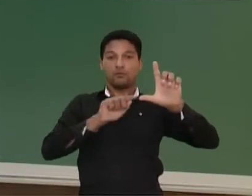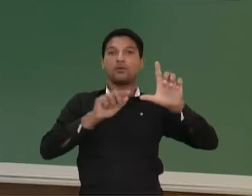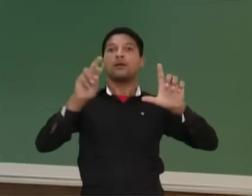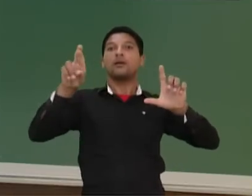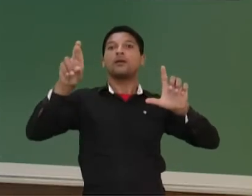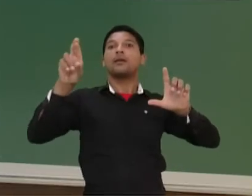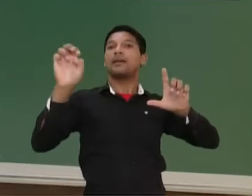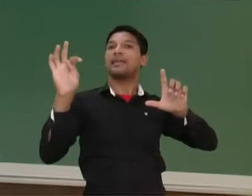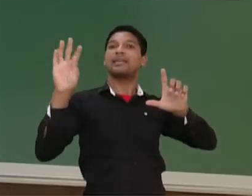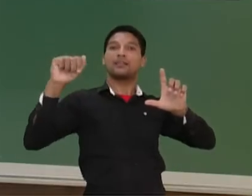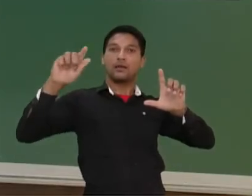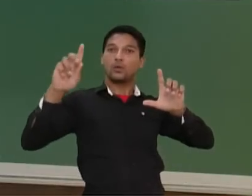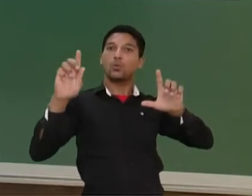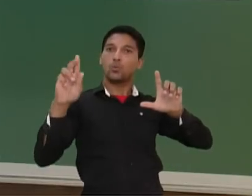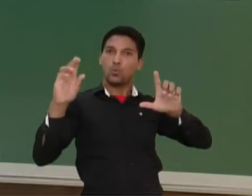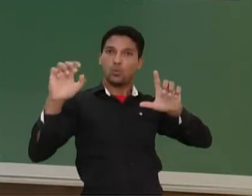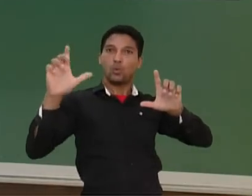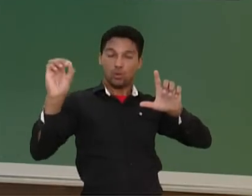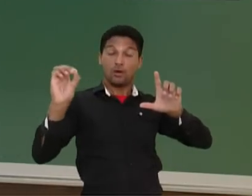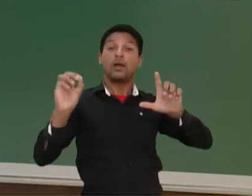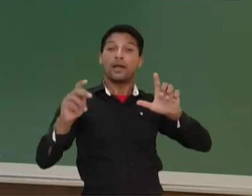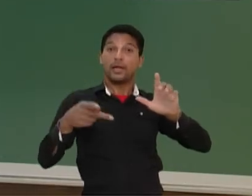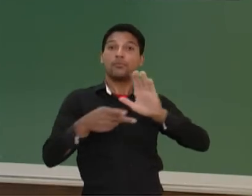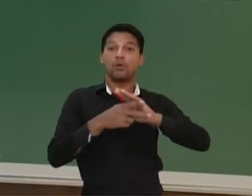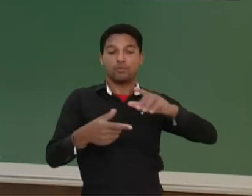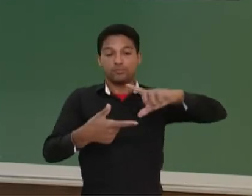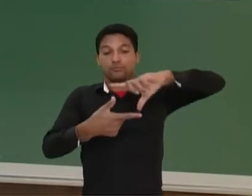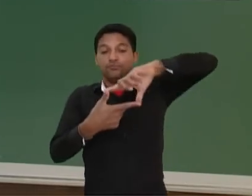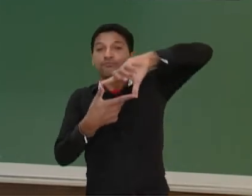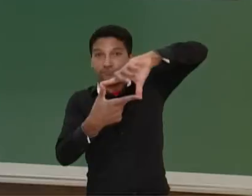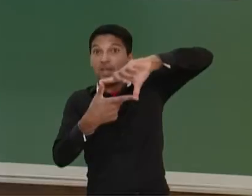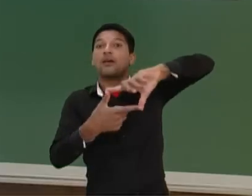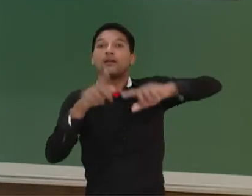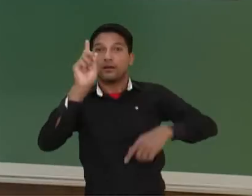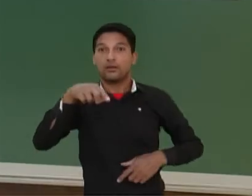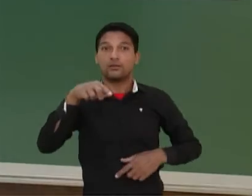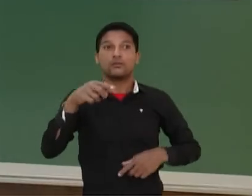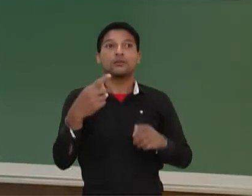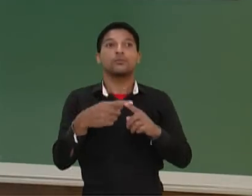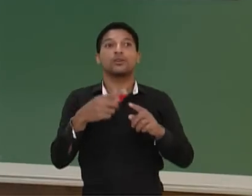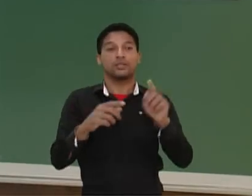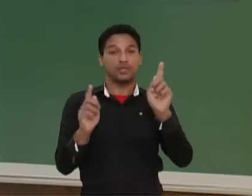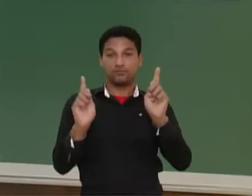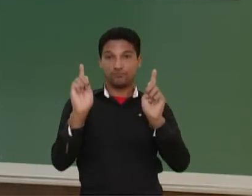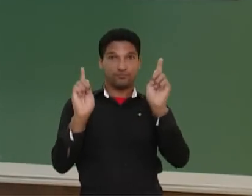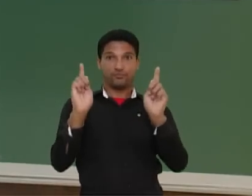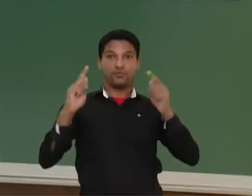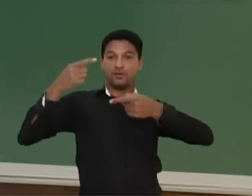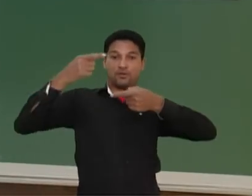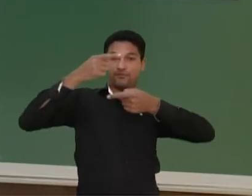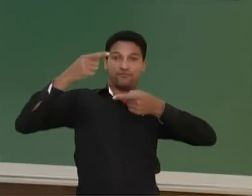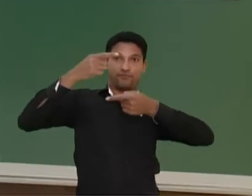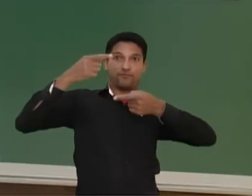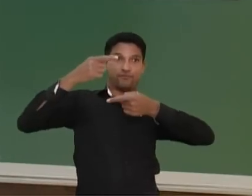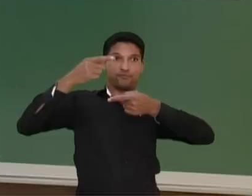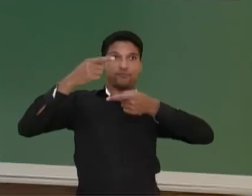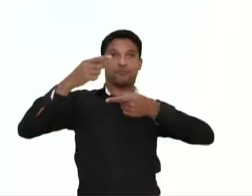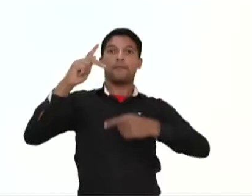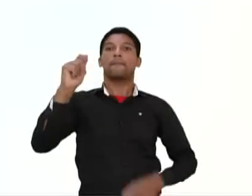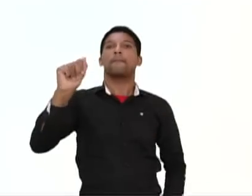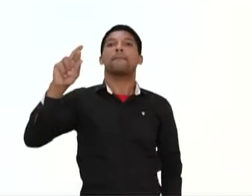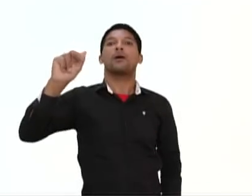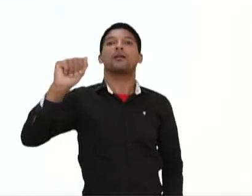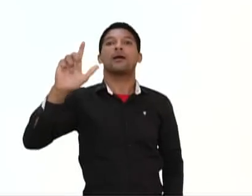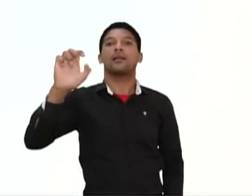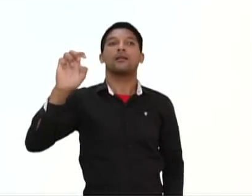paralelogramo? É. Por quê? Porque ele tem dois pares de lados paralelos. E esses pares de lados paralelos têm a